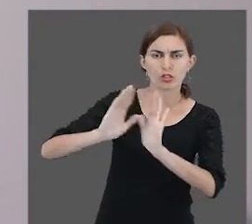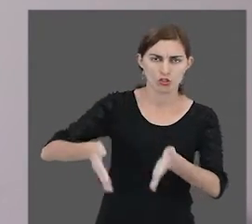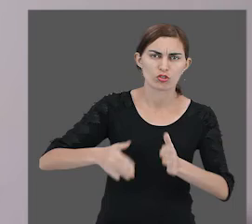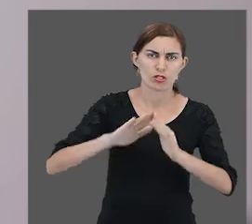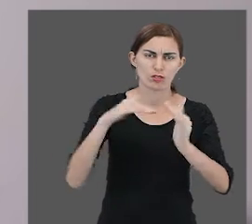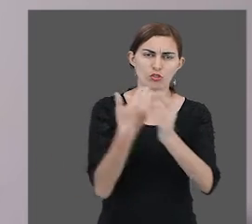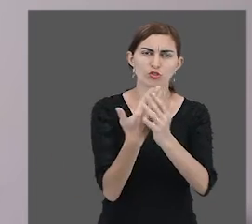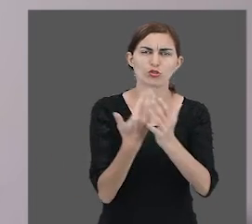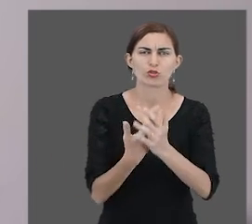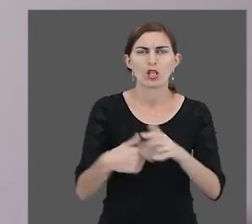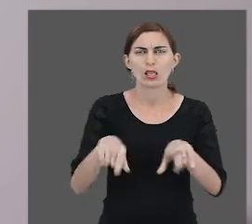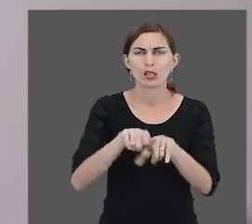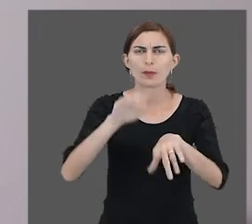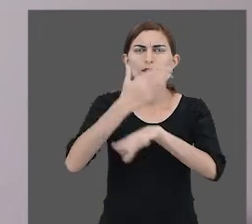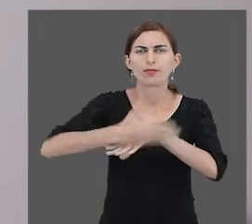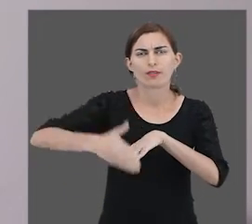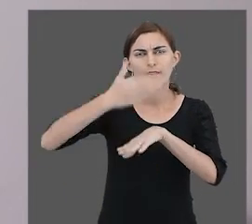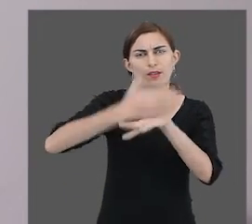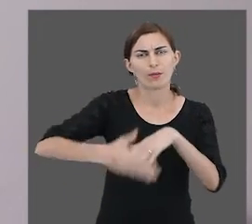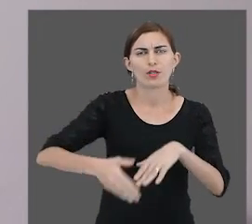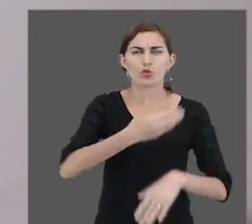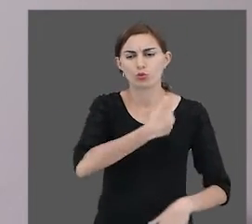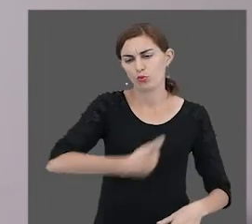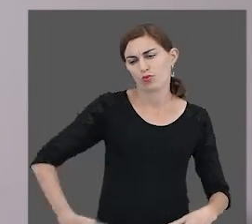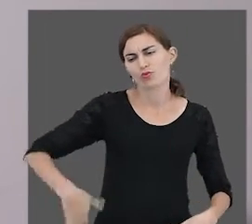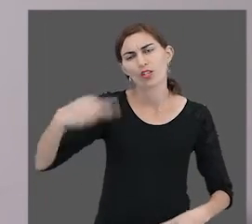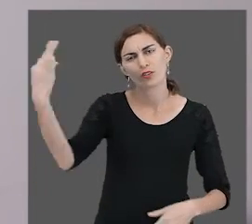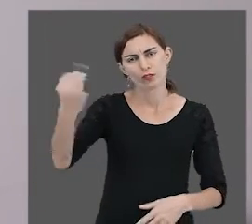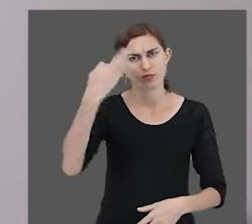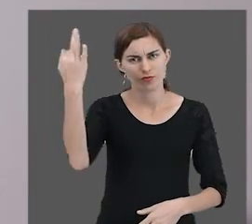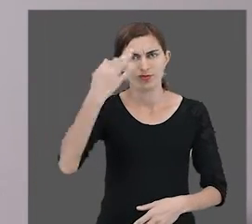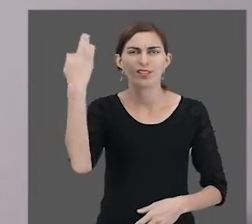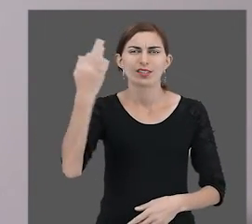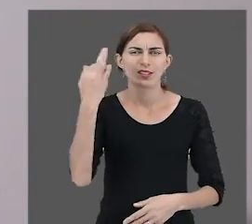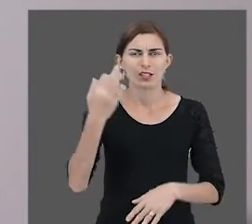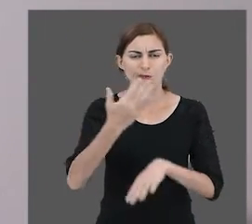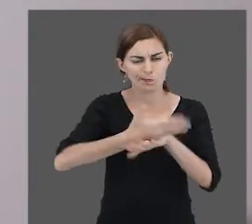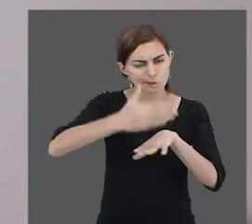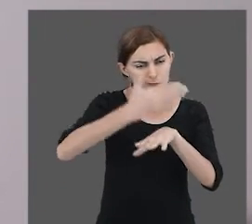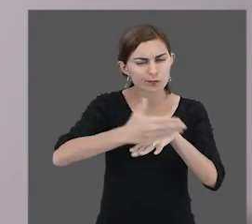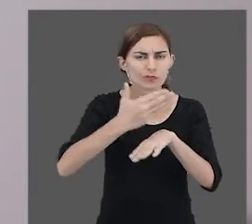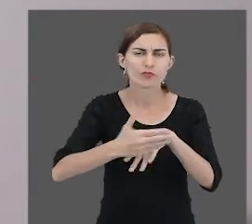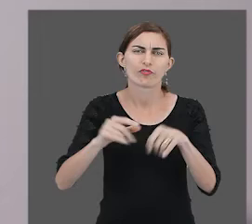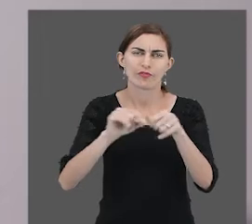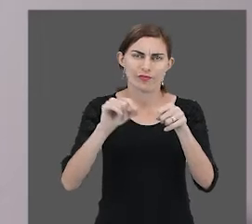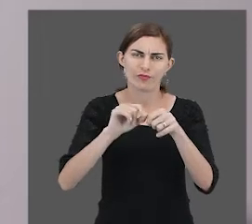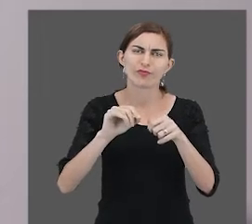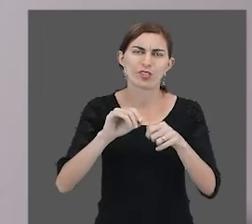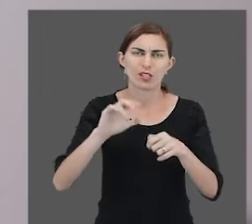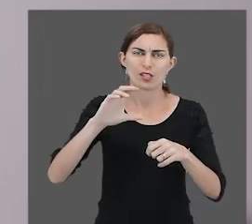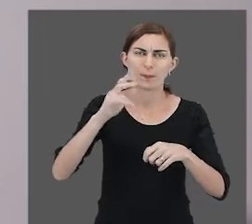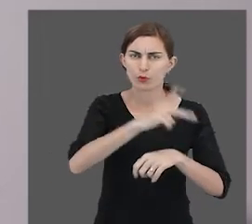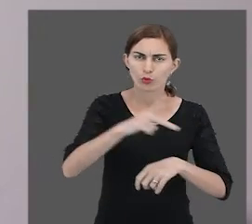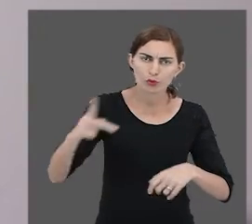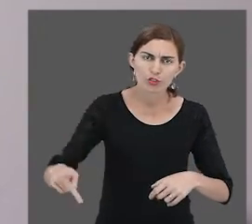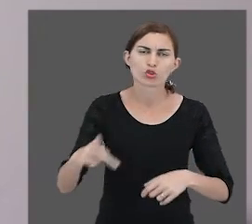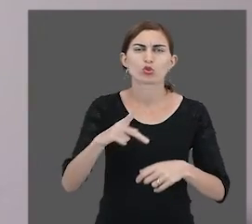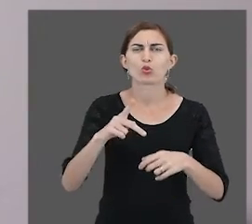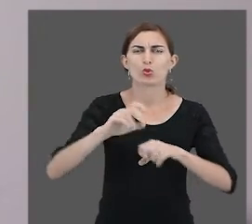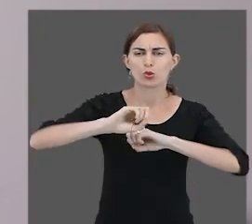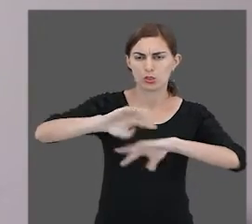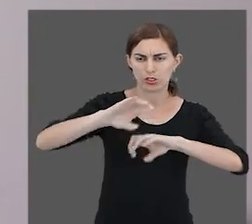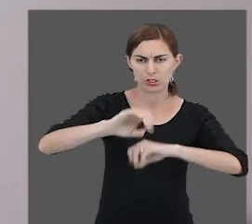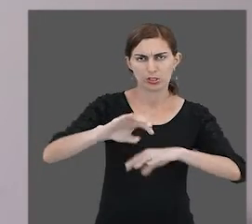E fora isso também tem capacitações que o governo federal ele faz a capacitação e os professores,